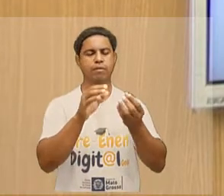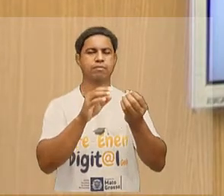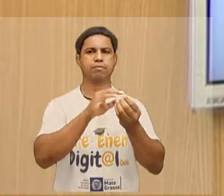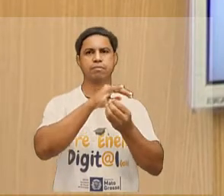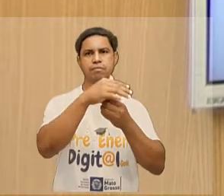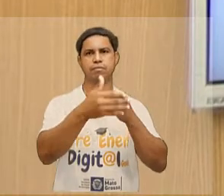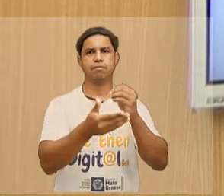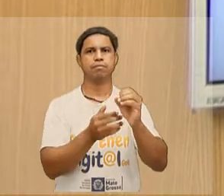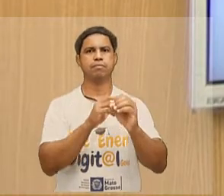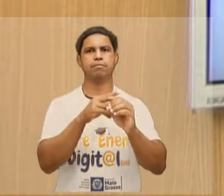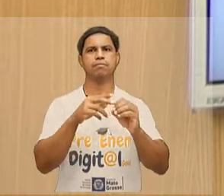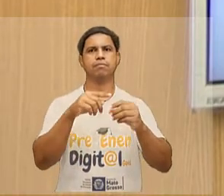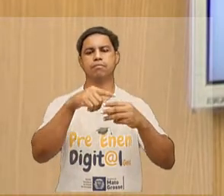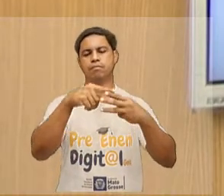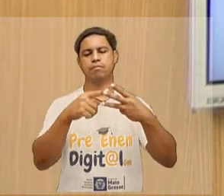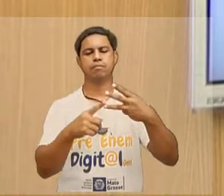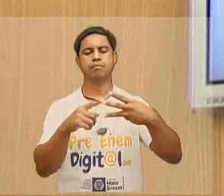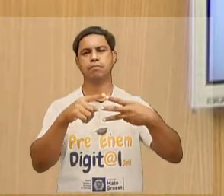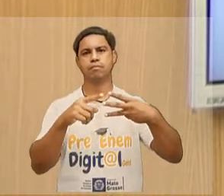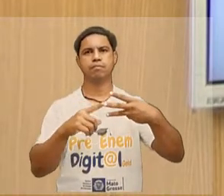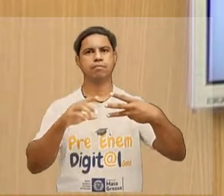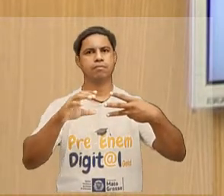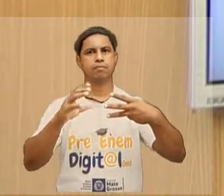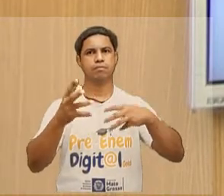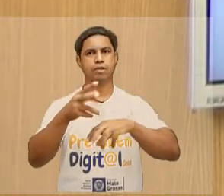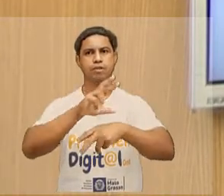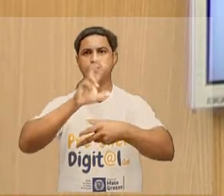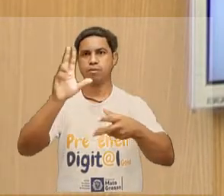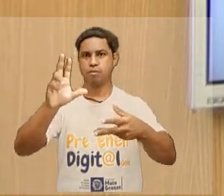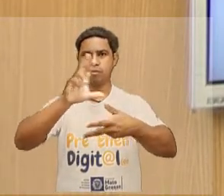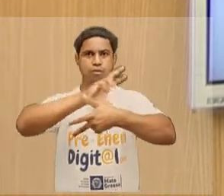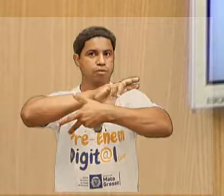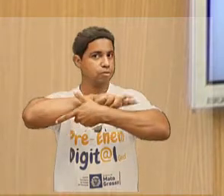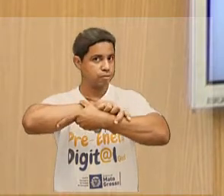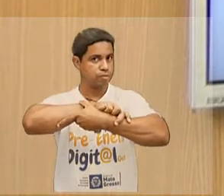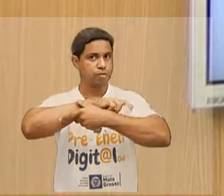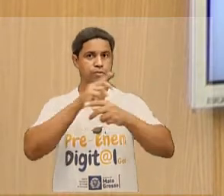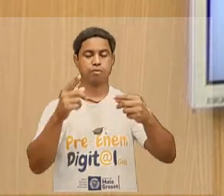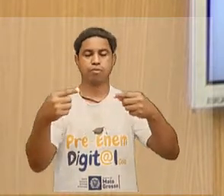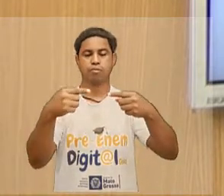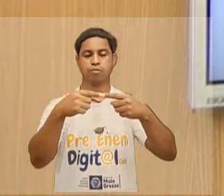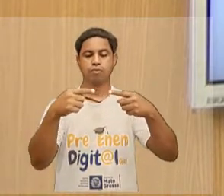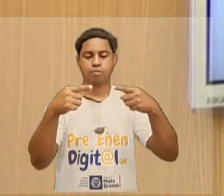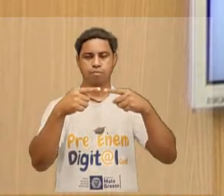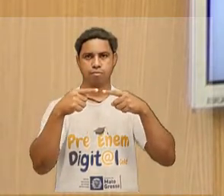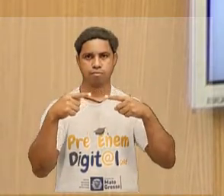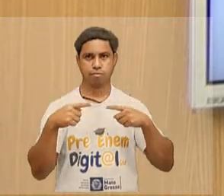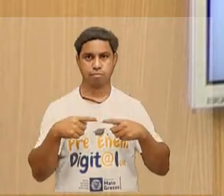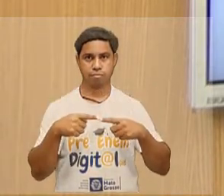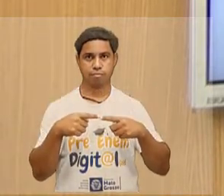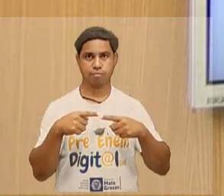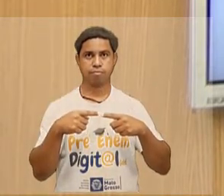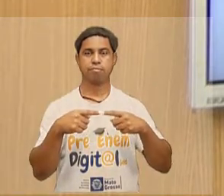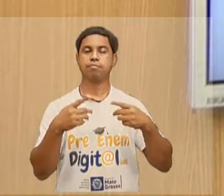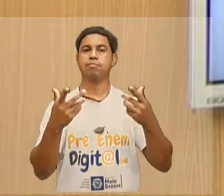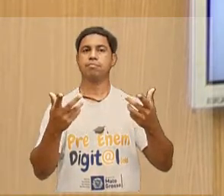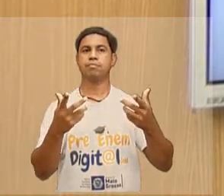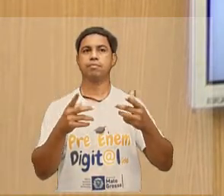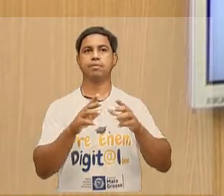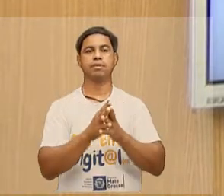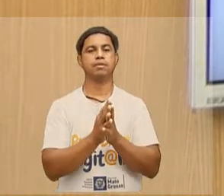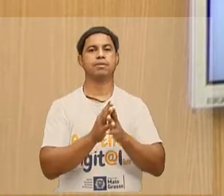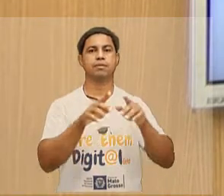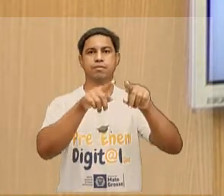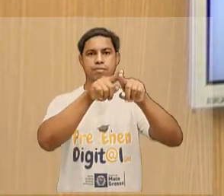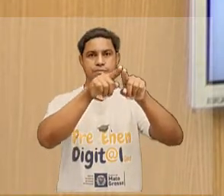ao mesmo fio condutor. Beleza? Ok. Então eu digo que esses resistores estão associados em série. Olha aí,